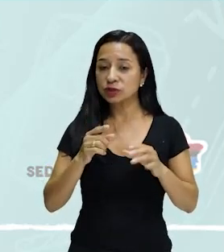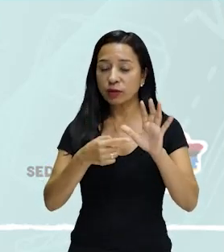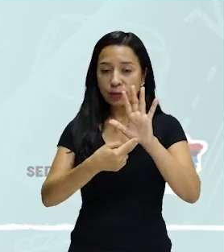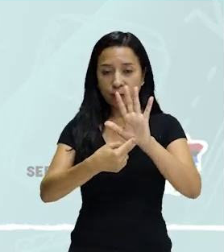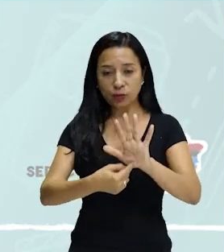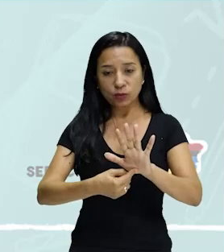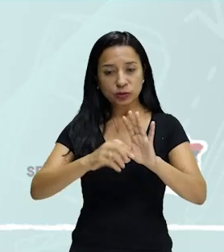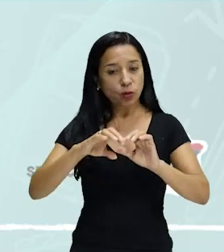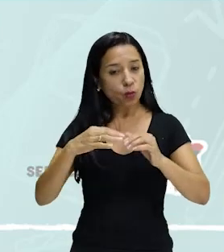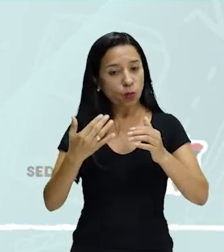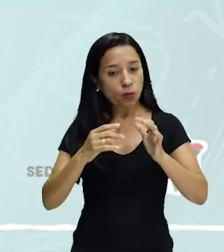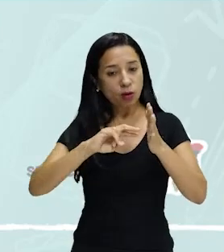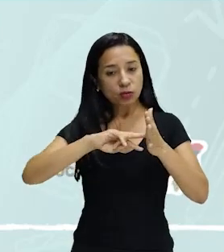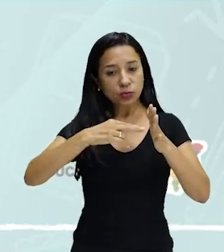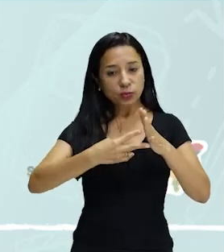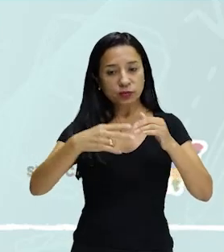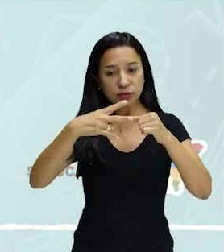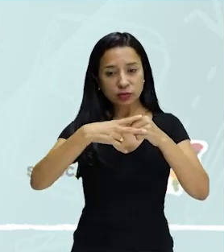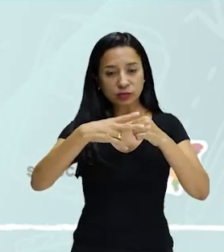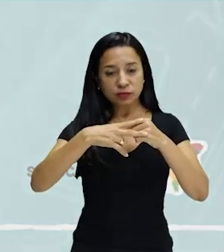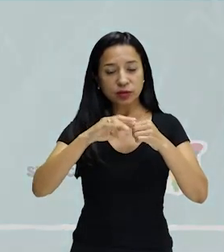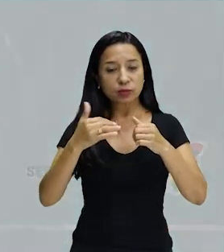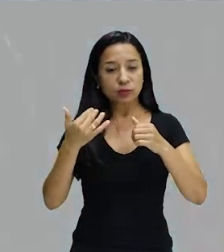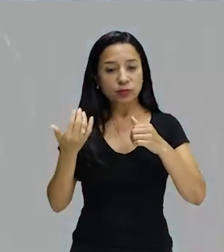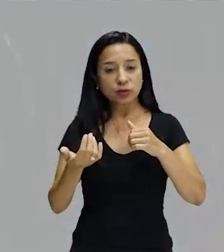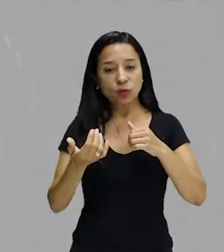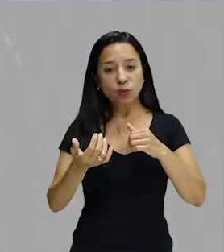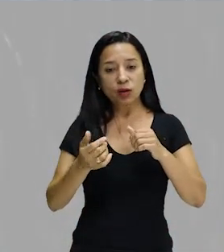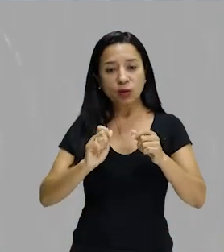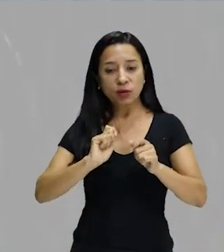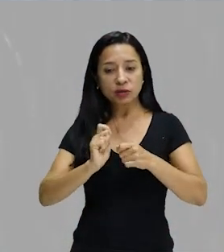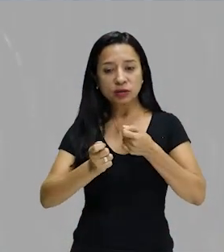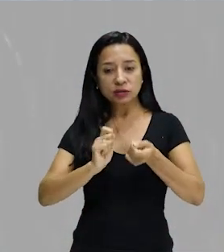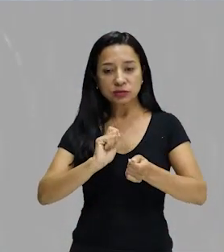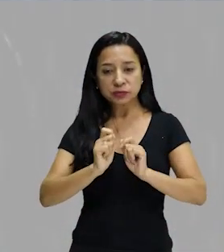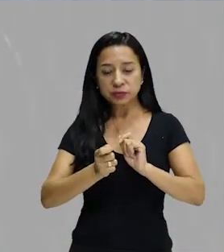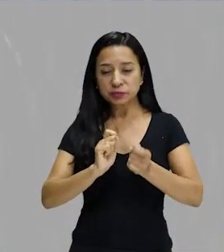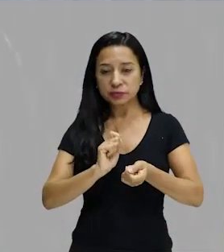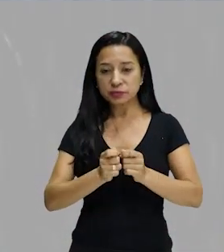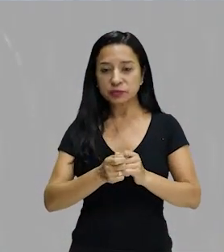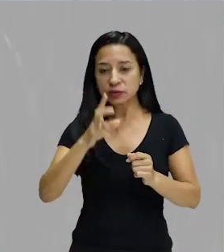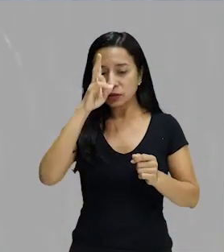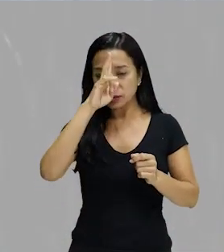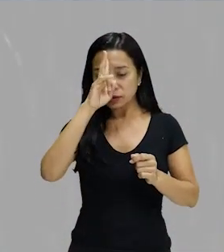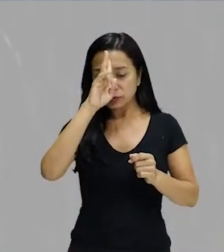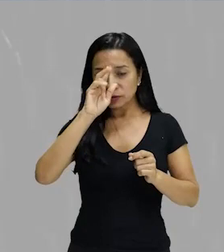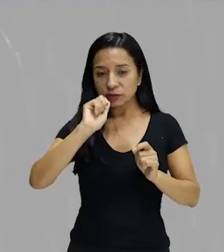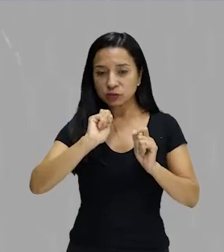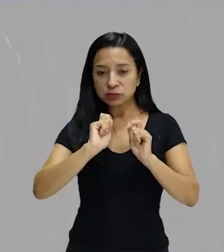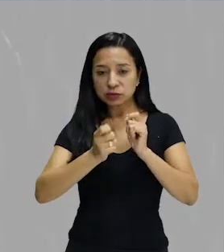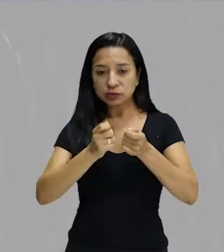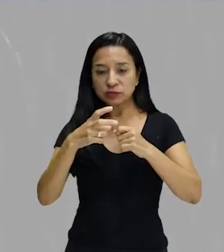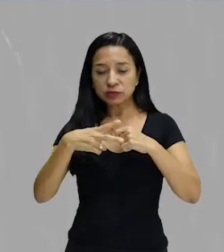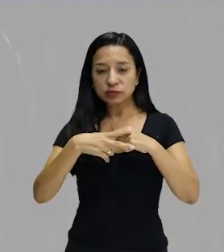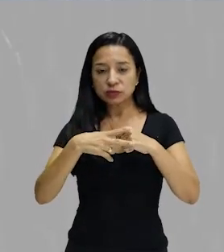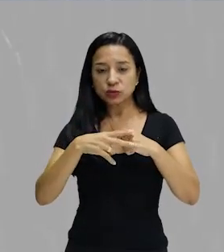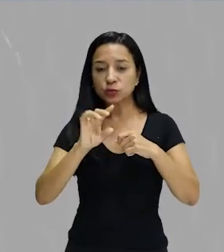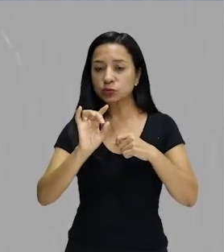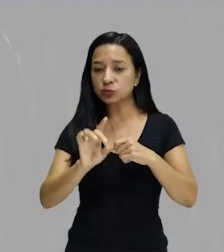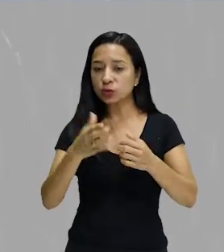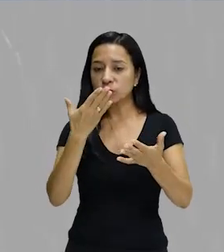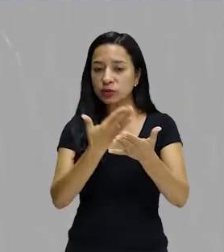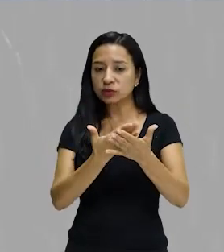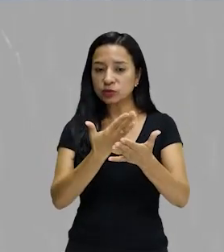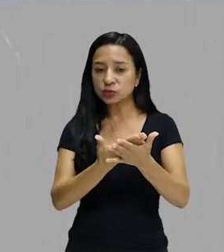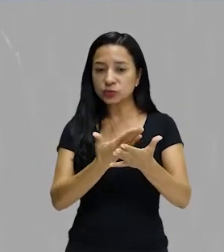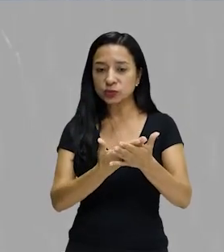é o significado do verbo e qual é a sua transitividade. Lembrando, transitividade verbal só se estuda